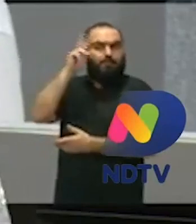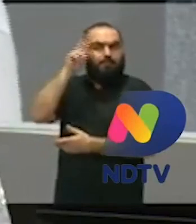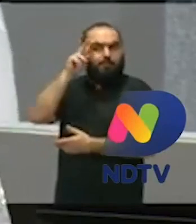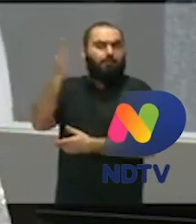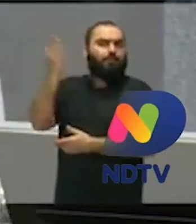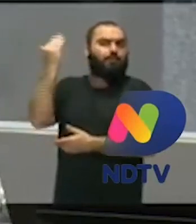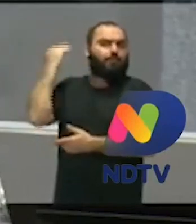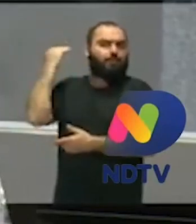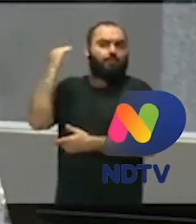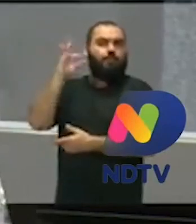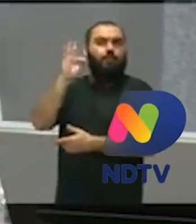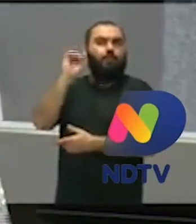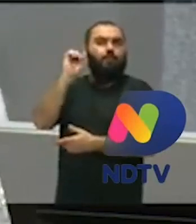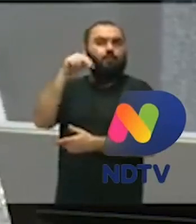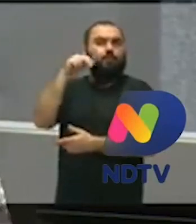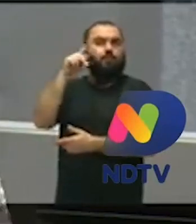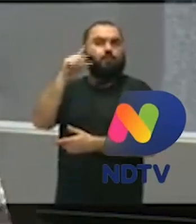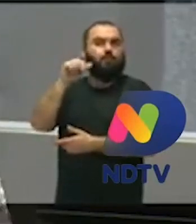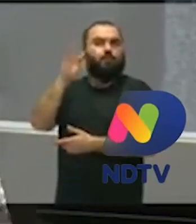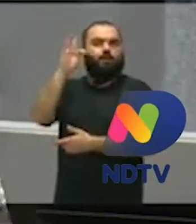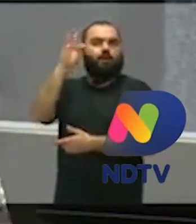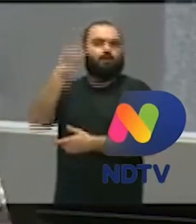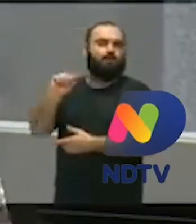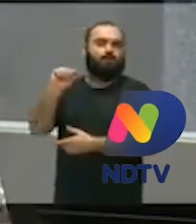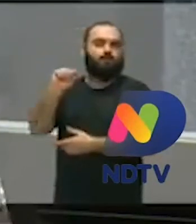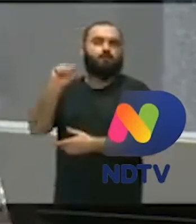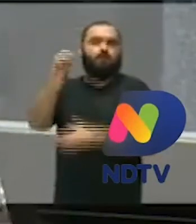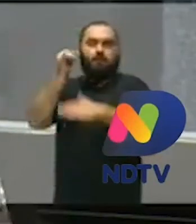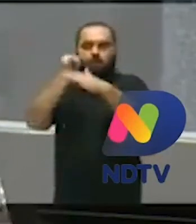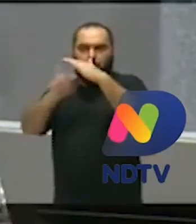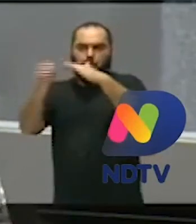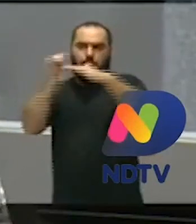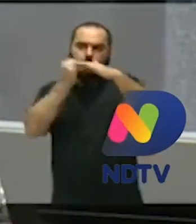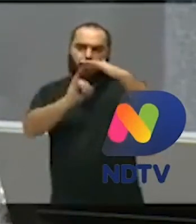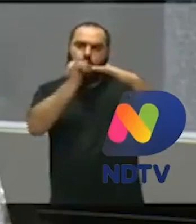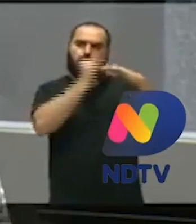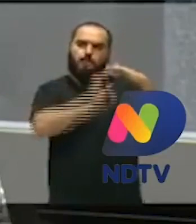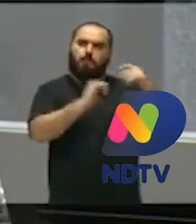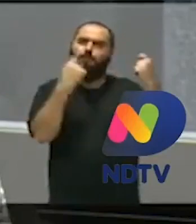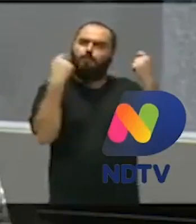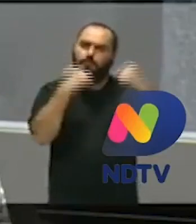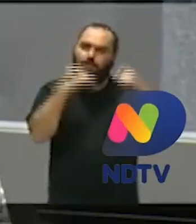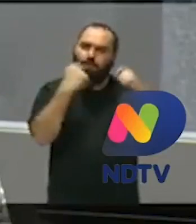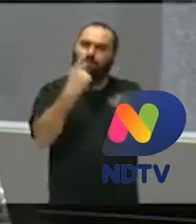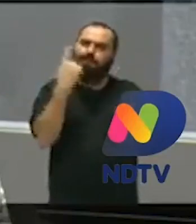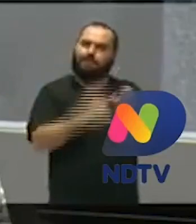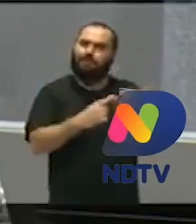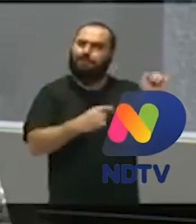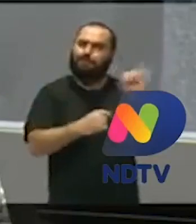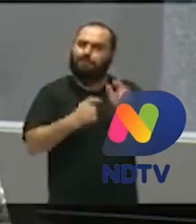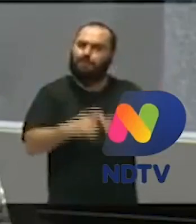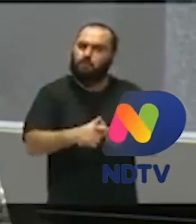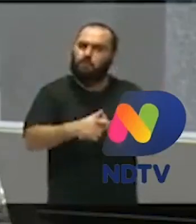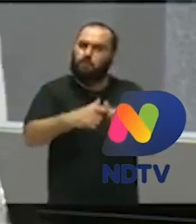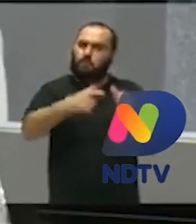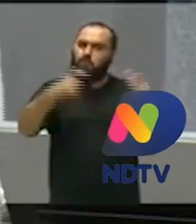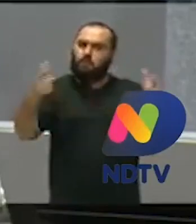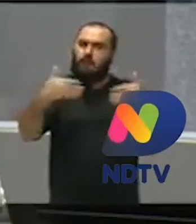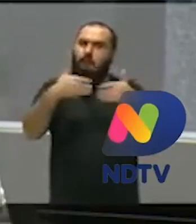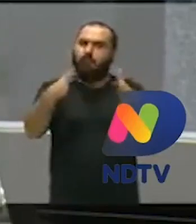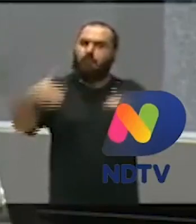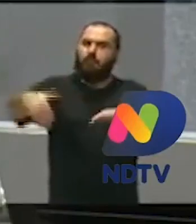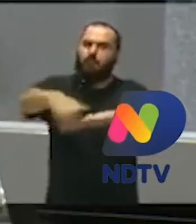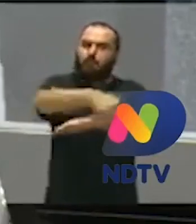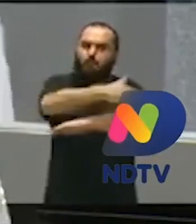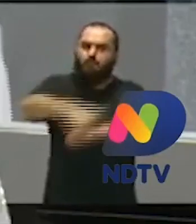o complata que foi feito os investimentos necessário para que a nossa cidade crescesse abrir-se as ruas